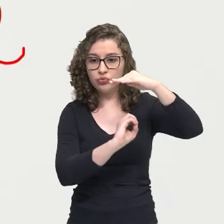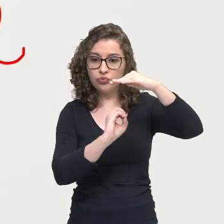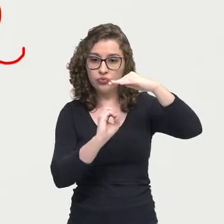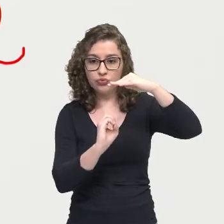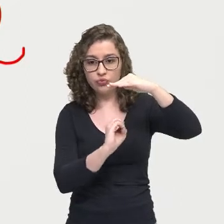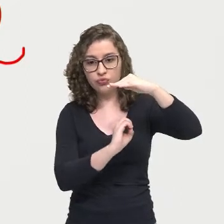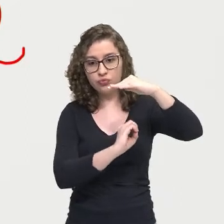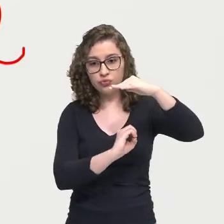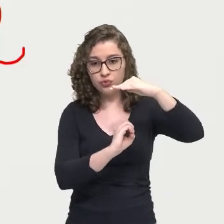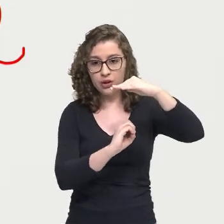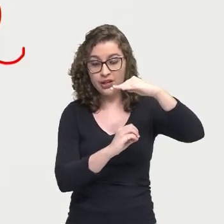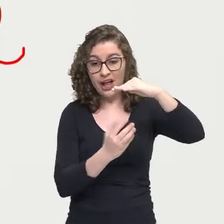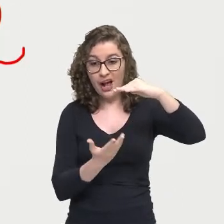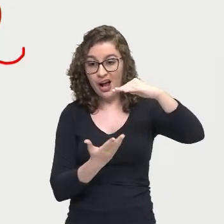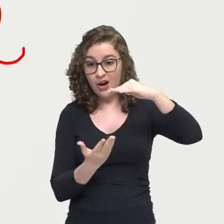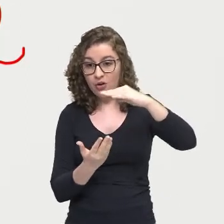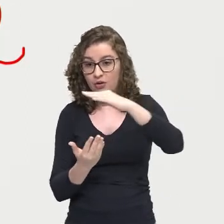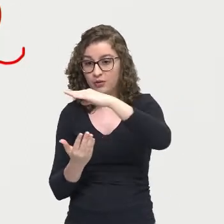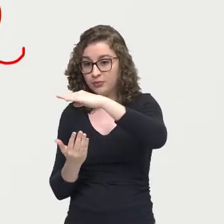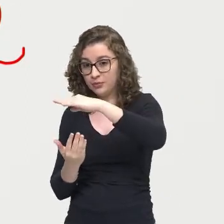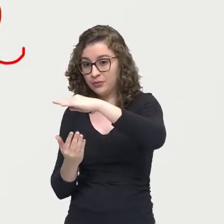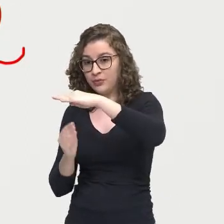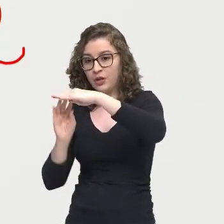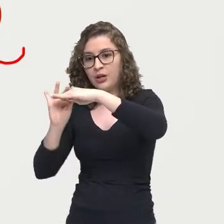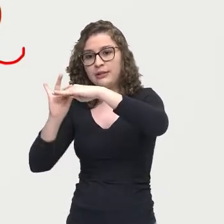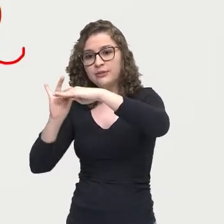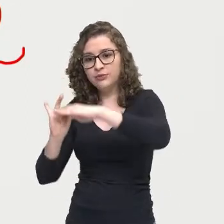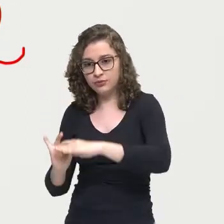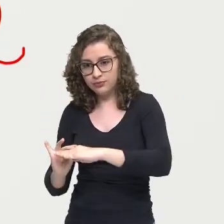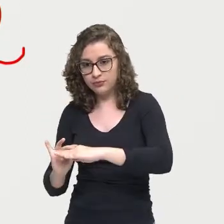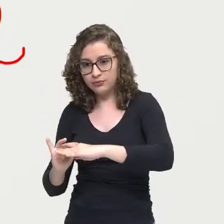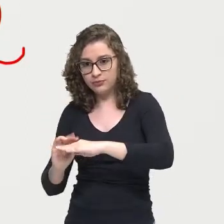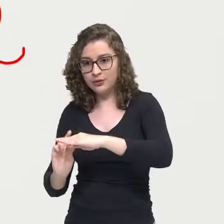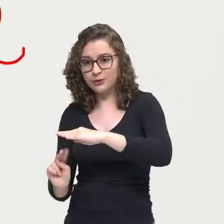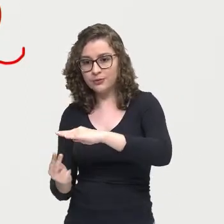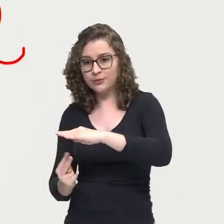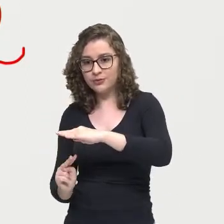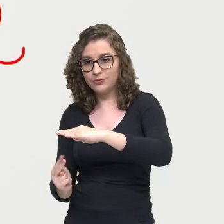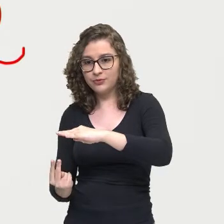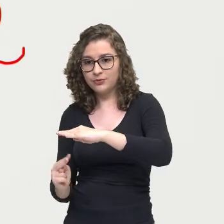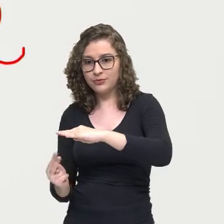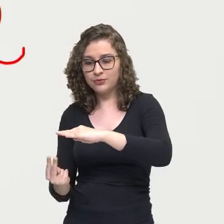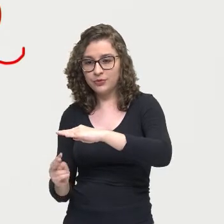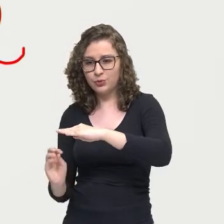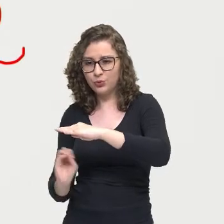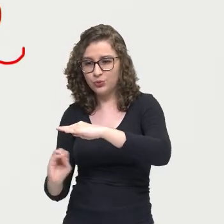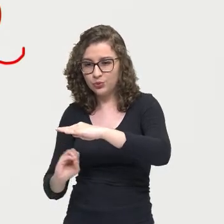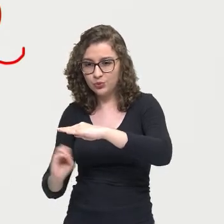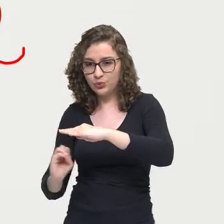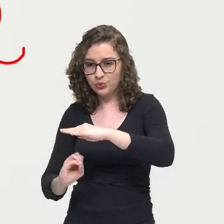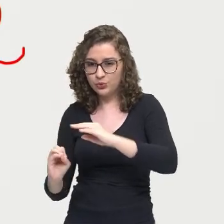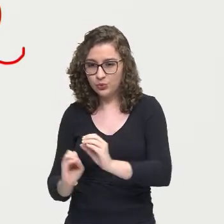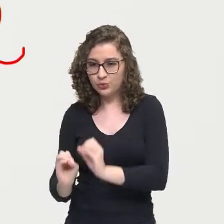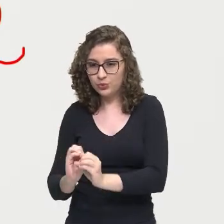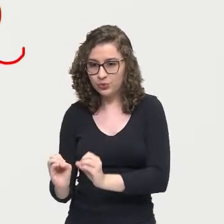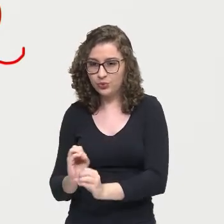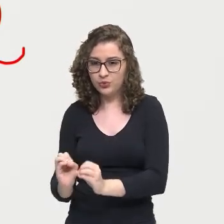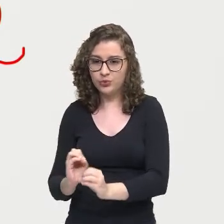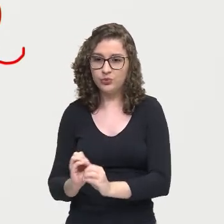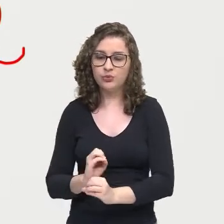não ficaram mais próximas umas das outras? Porque o volume diminuiu, né? Então, se elas estão mais